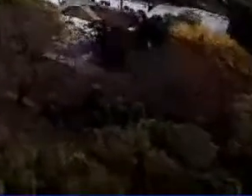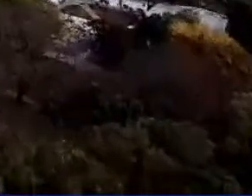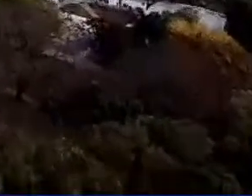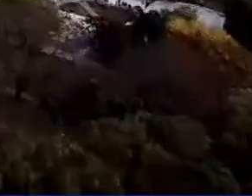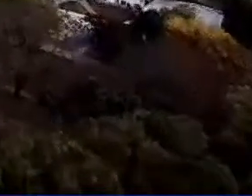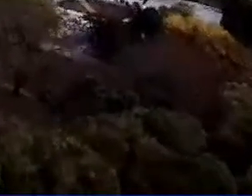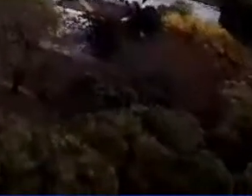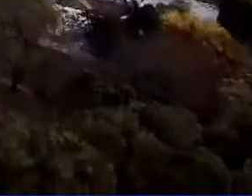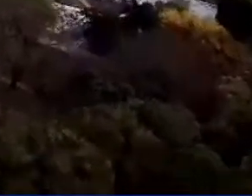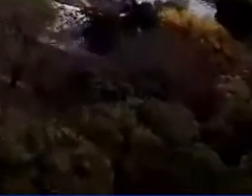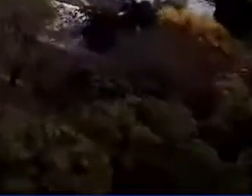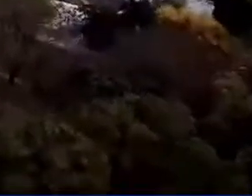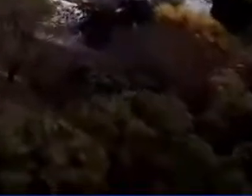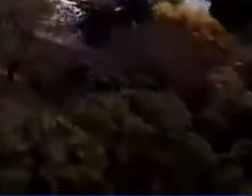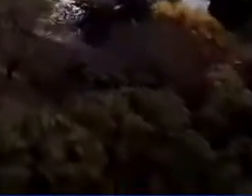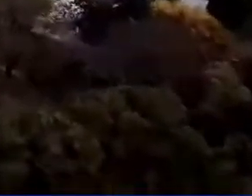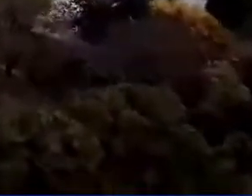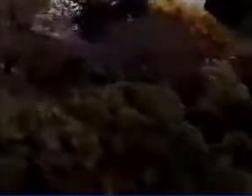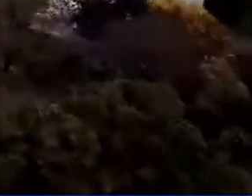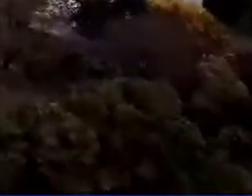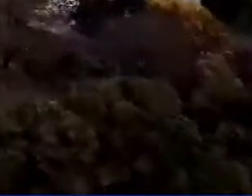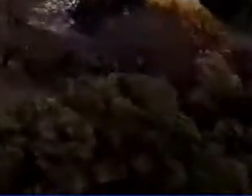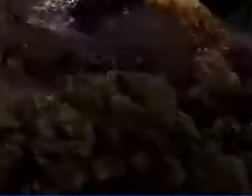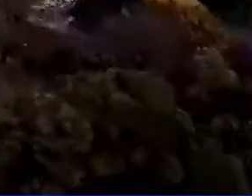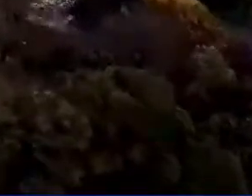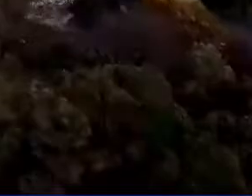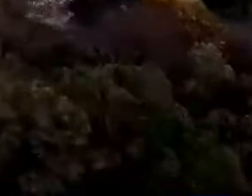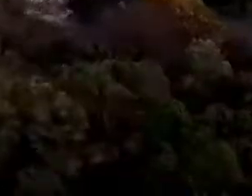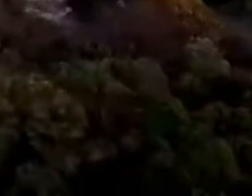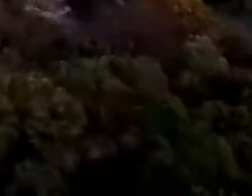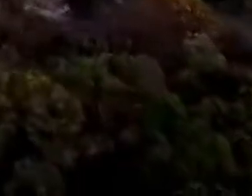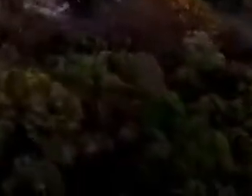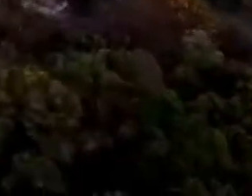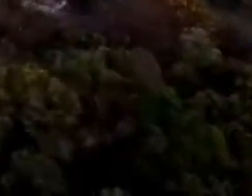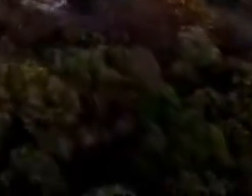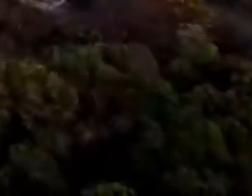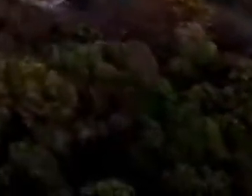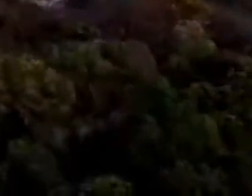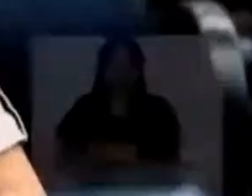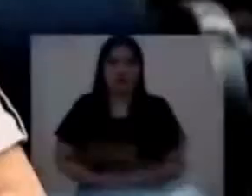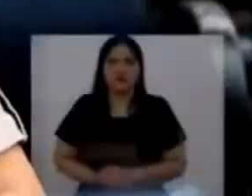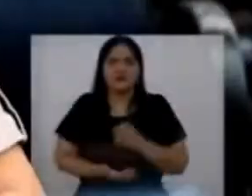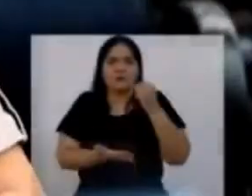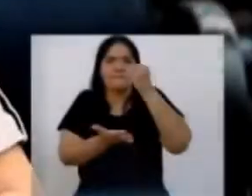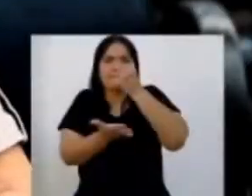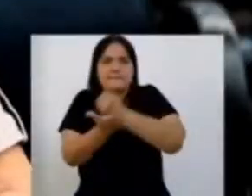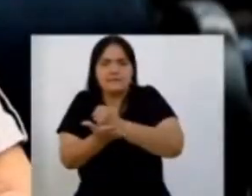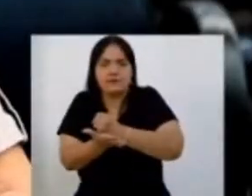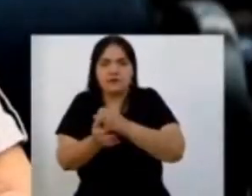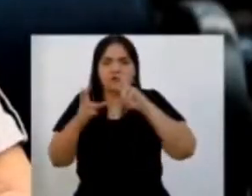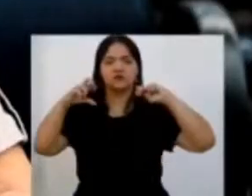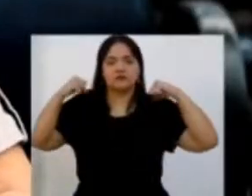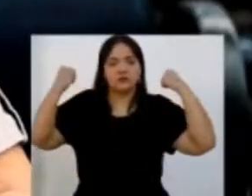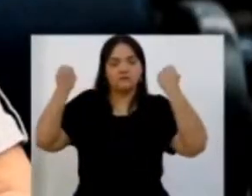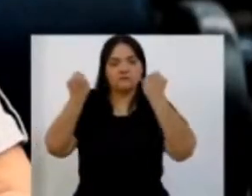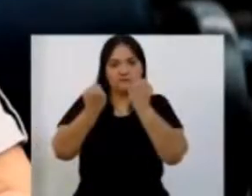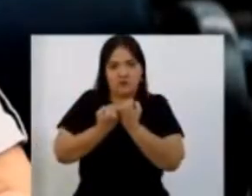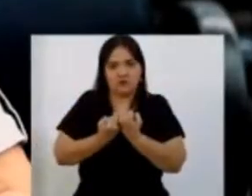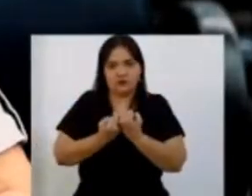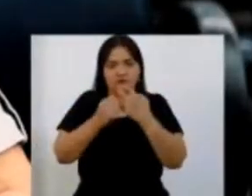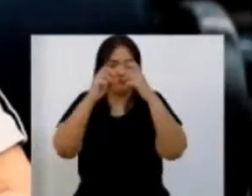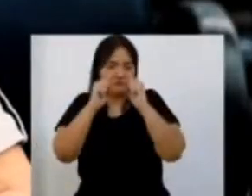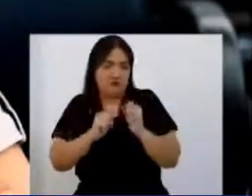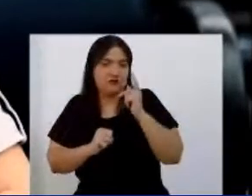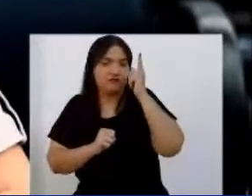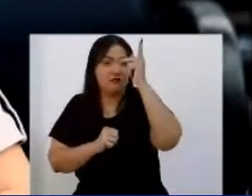Os grandes marcos assim do simpósio, a gente